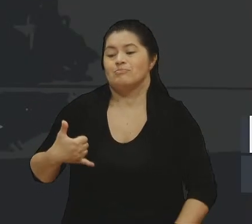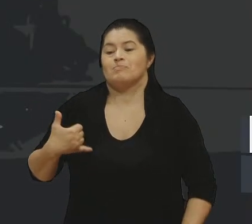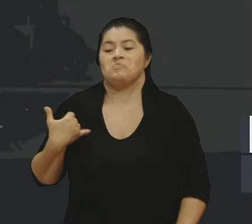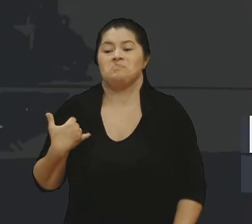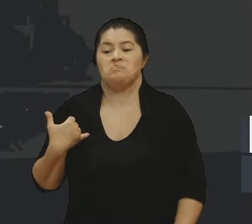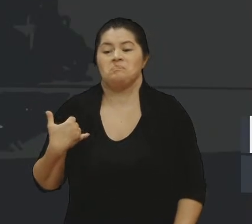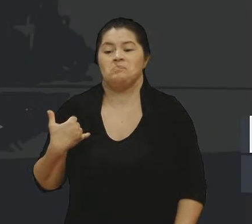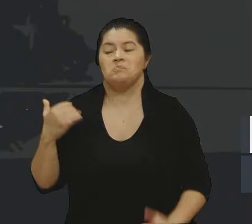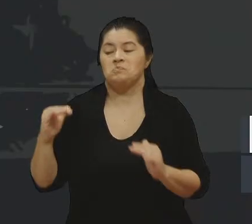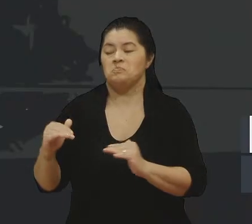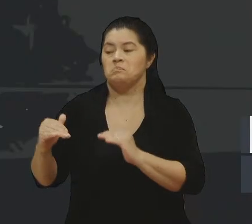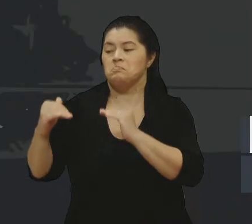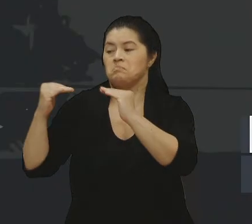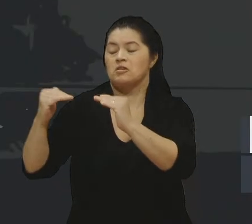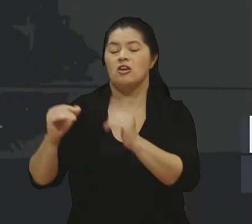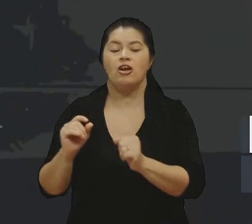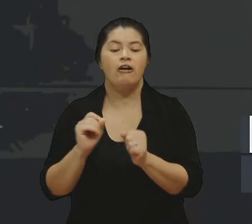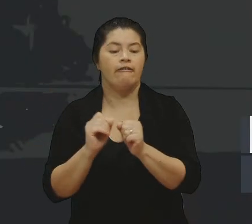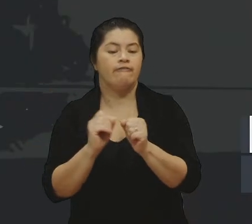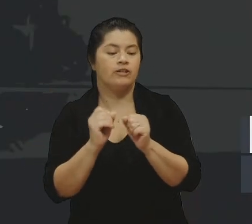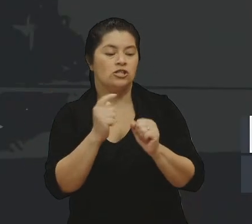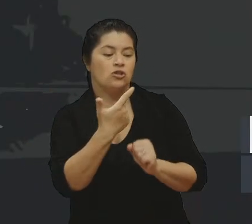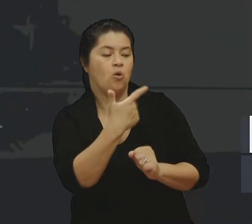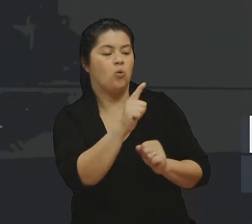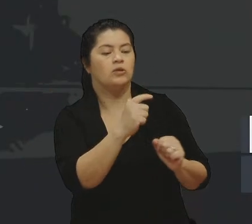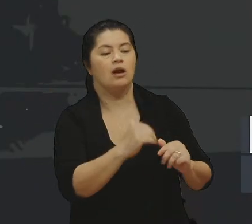não, fiz a Tudo em Grãos, faço qualquer outra coisa.